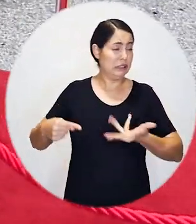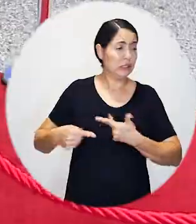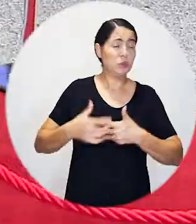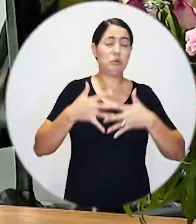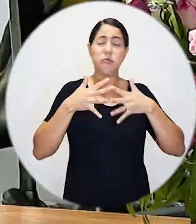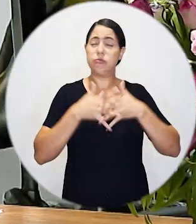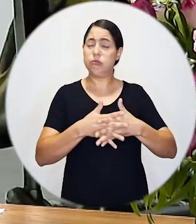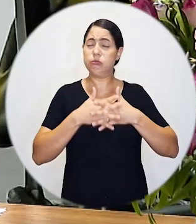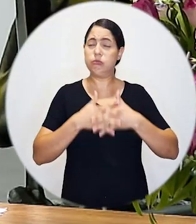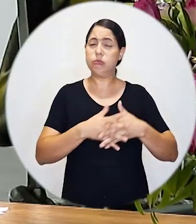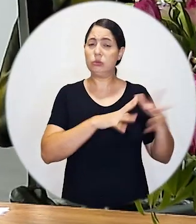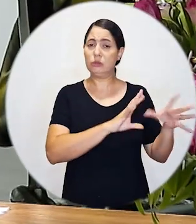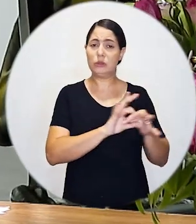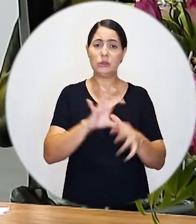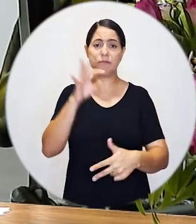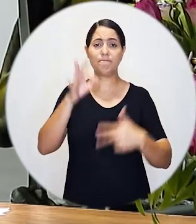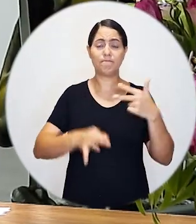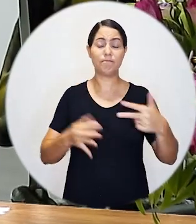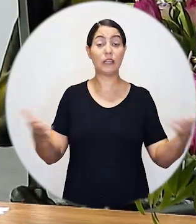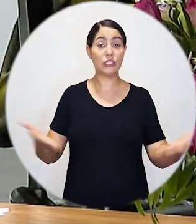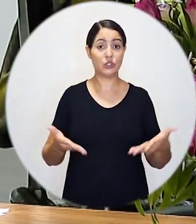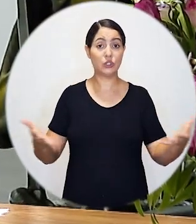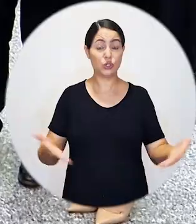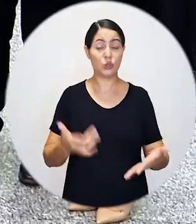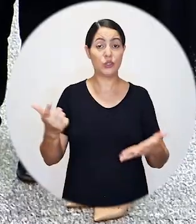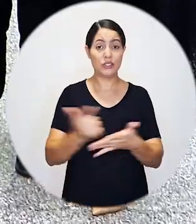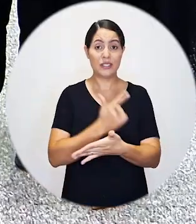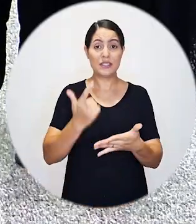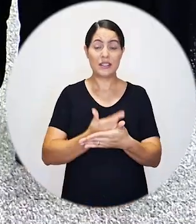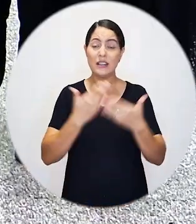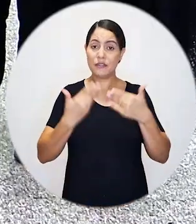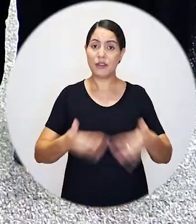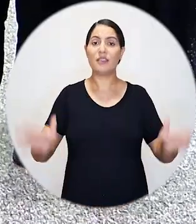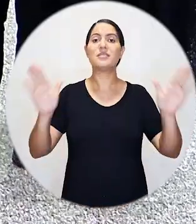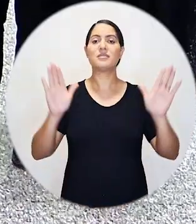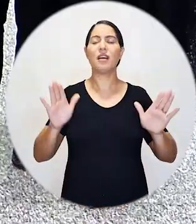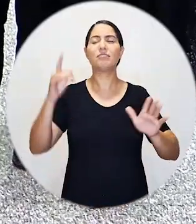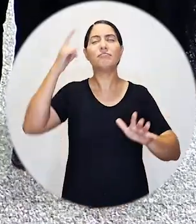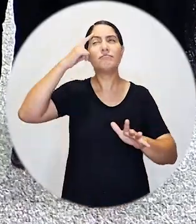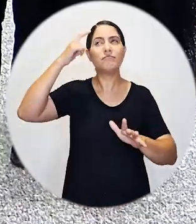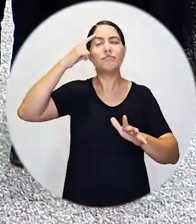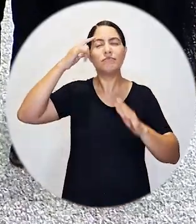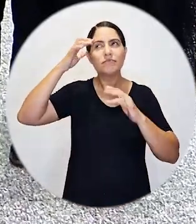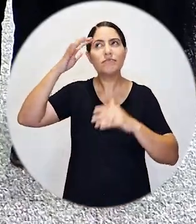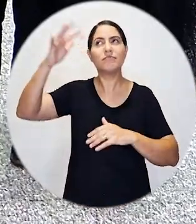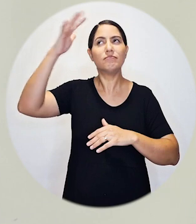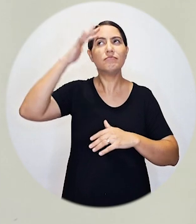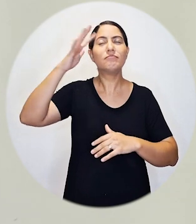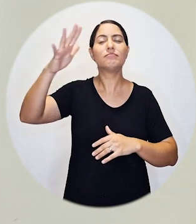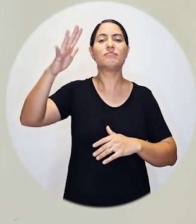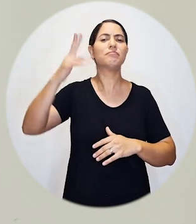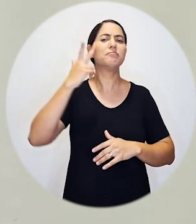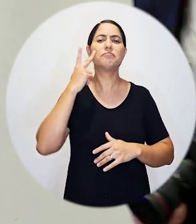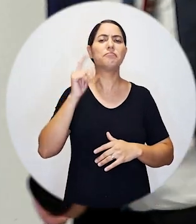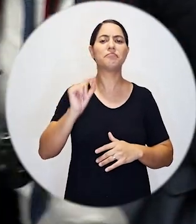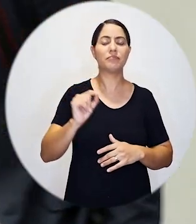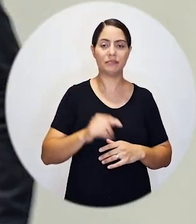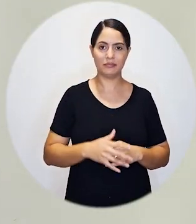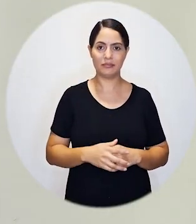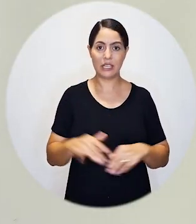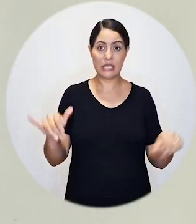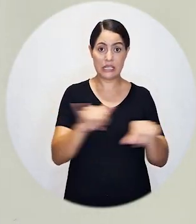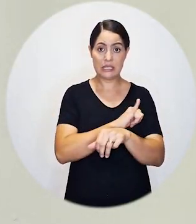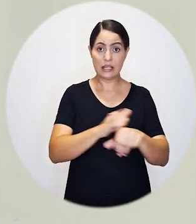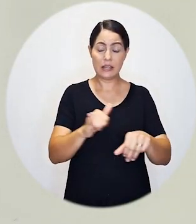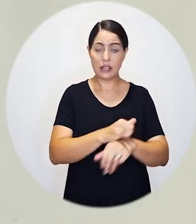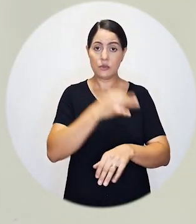desafios enfrentados pelo Poder Judiciário, esta obra lançada hoje surge como reflexão cuidadosa sobre a importância de assegurar a